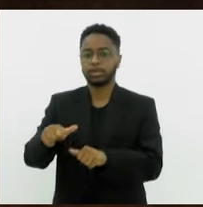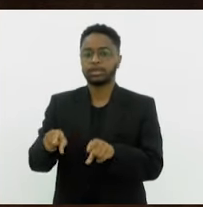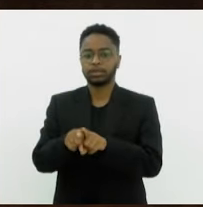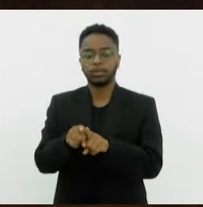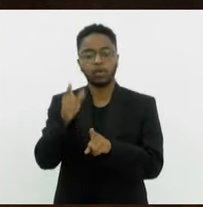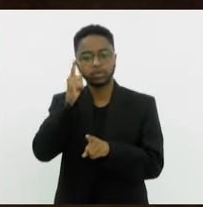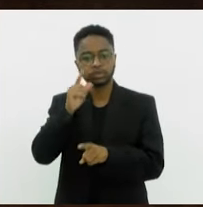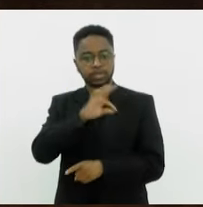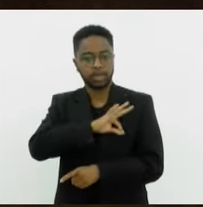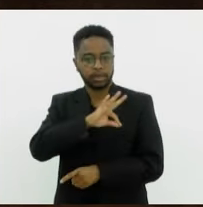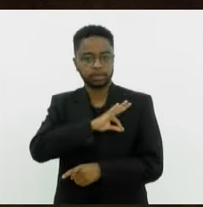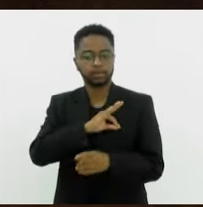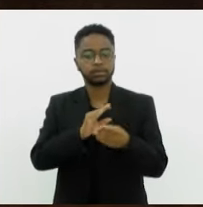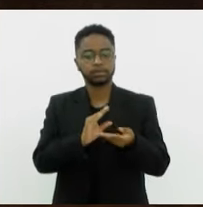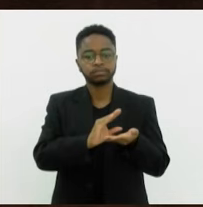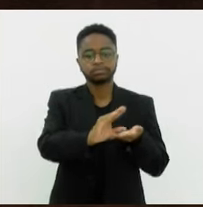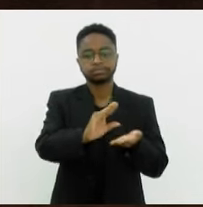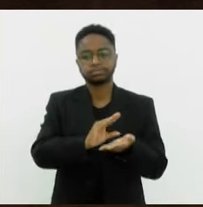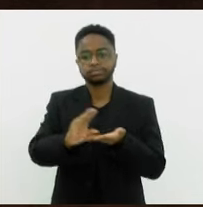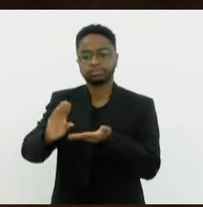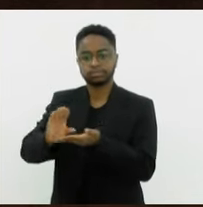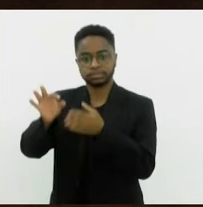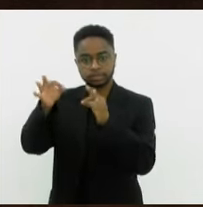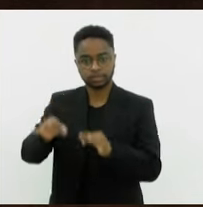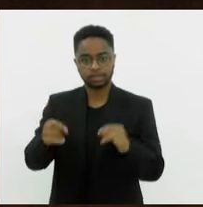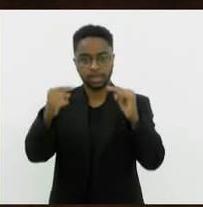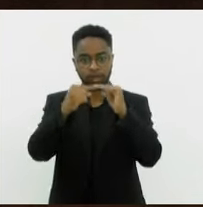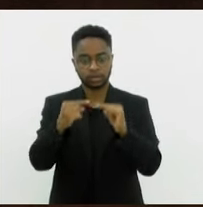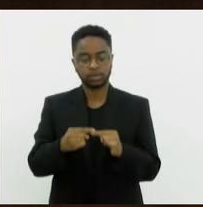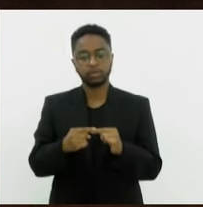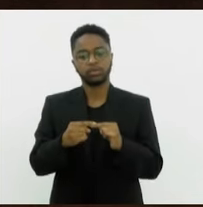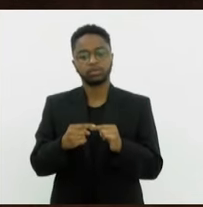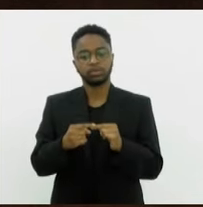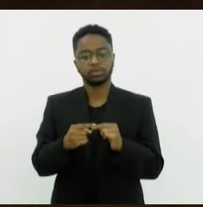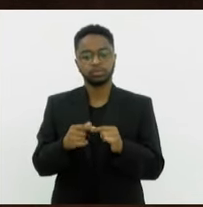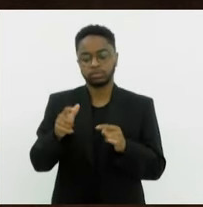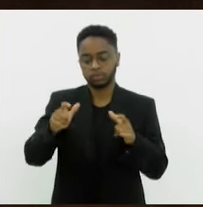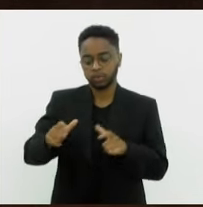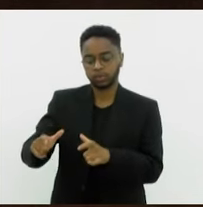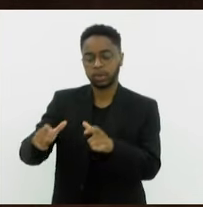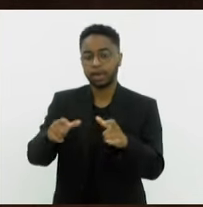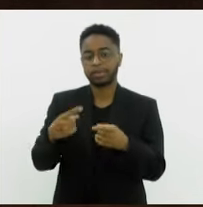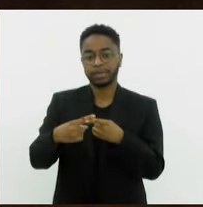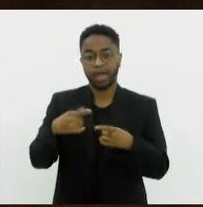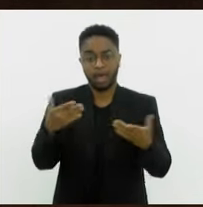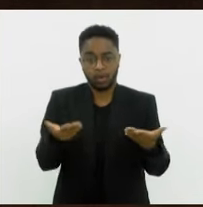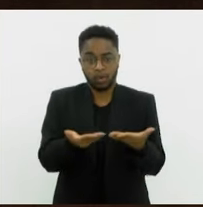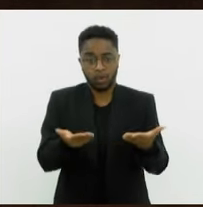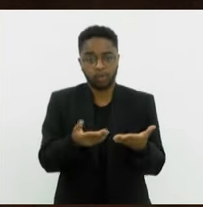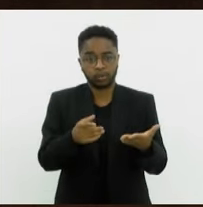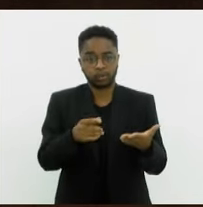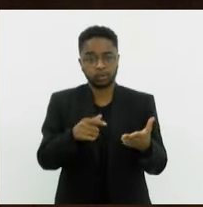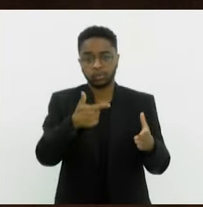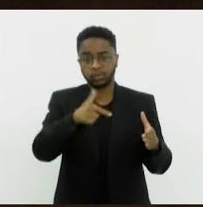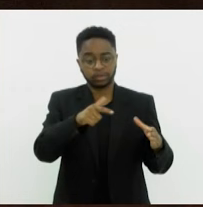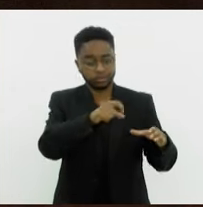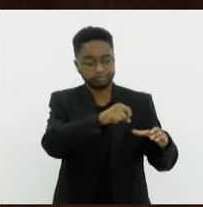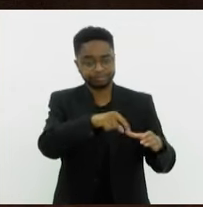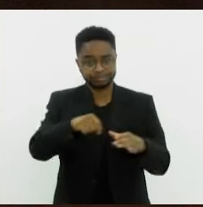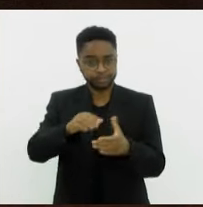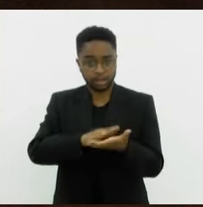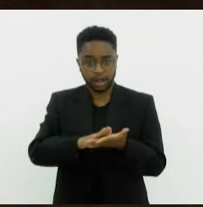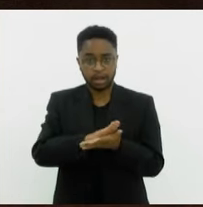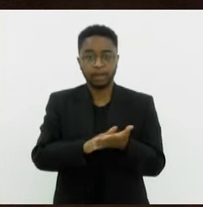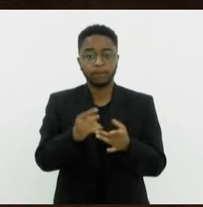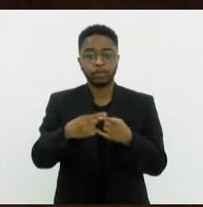distribuição de renda, de distribuição sobre as terras, que hoje, muitas vezes improdutivas, colocam meia dúzia de boi lá e